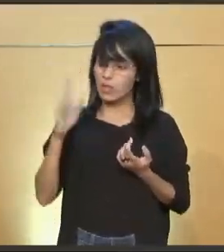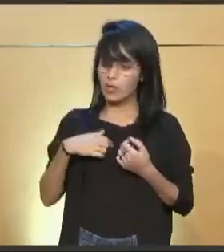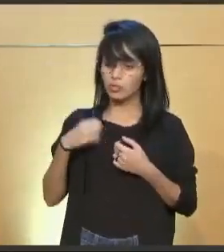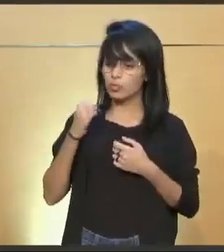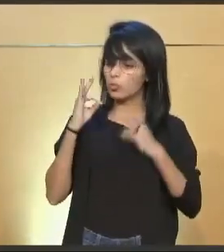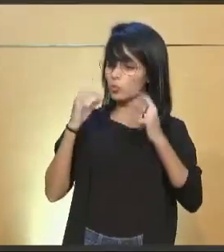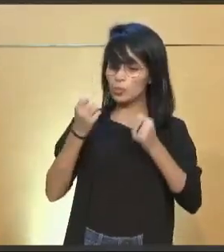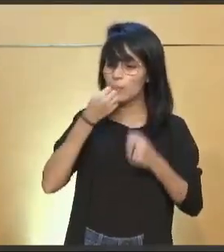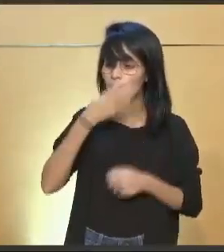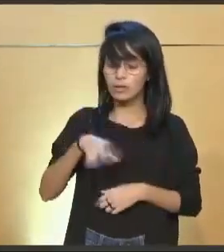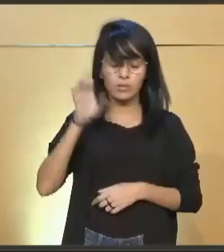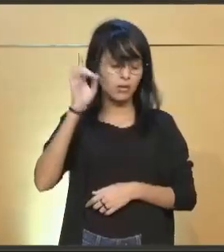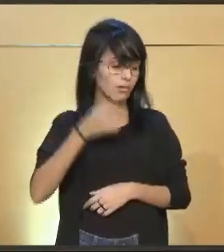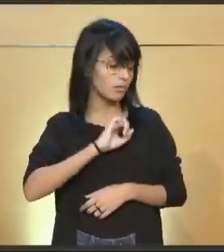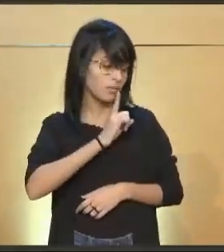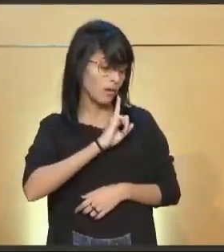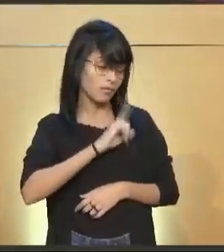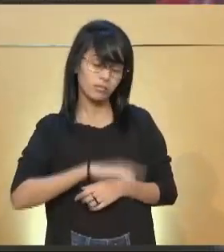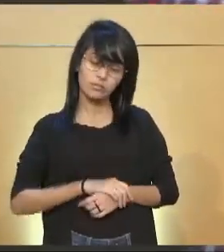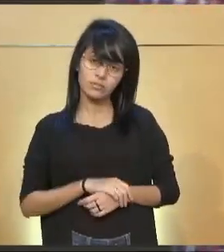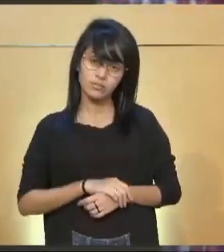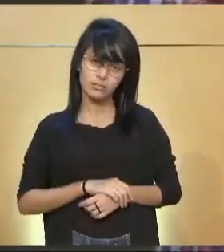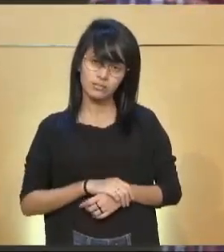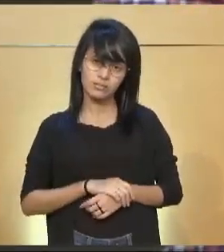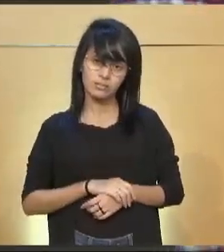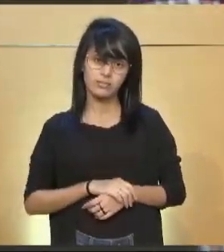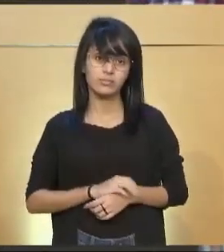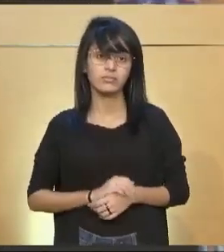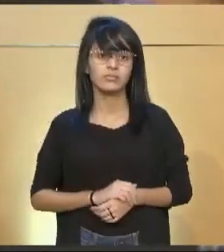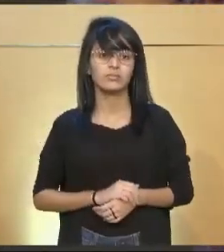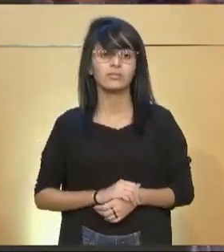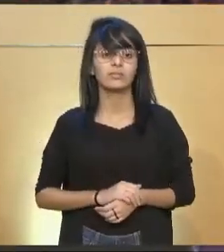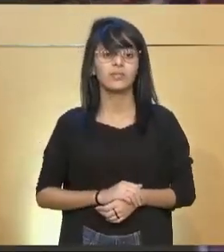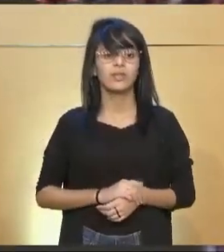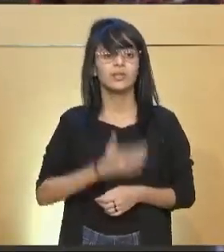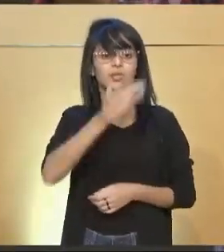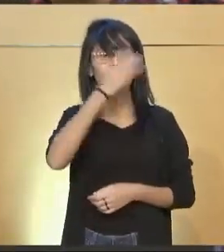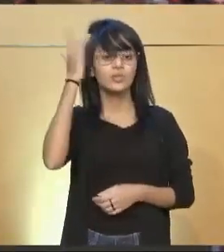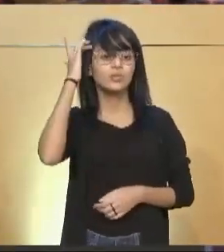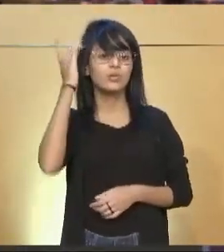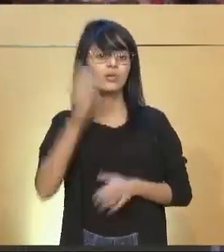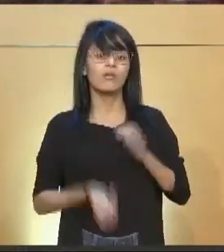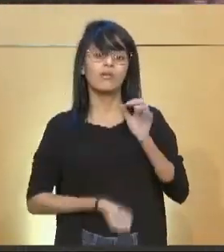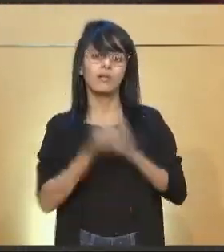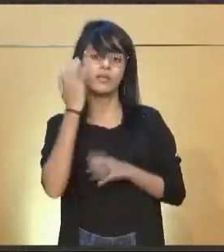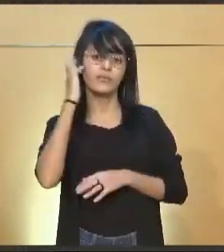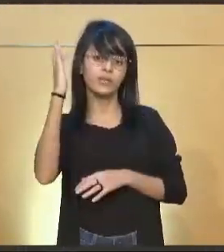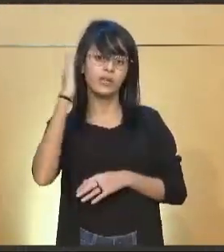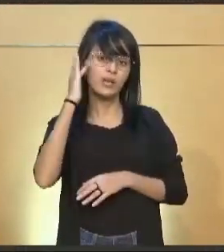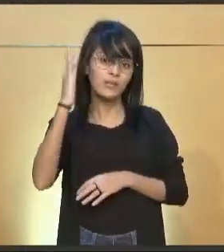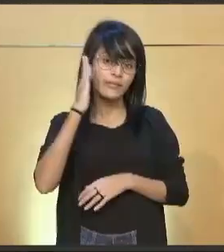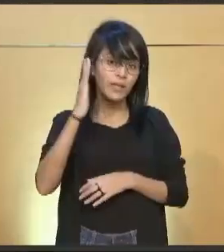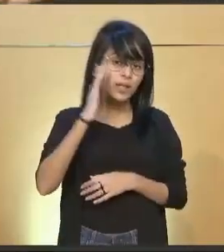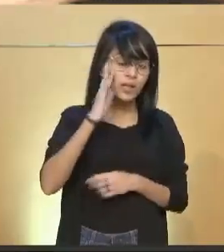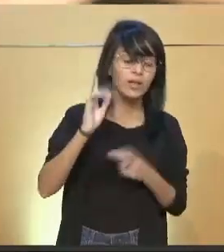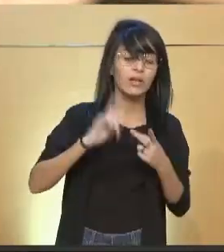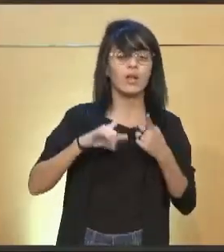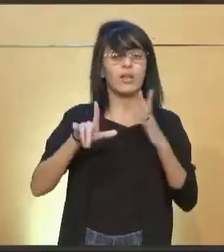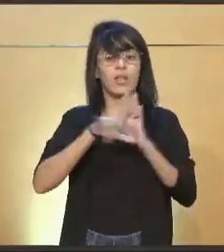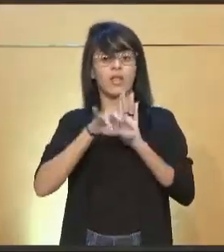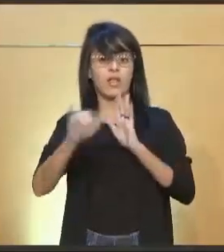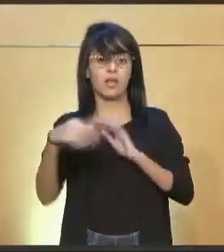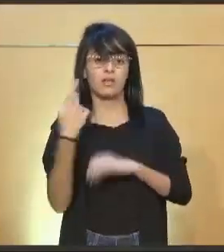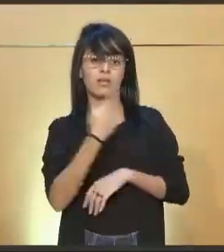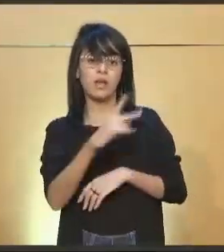válido. Deus diz: não, não é válido. Essa é a grande questão. Os homens criam as suas filosofias, os homens criam as suas leis